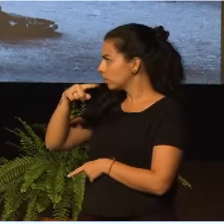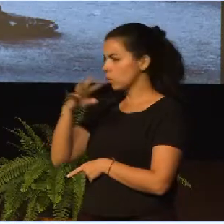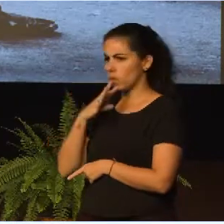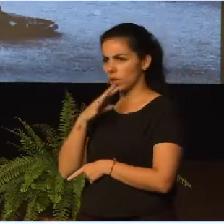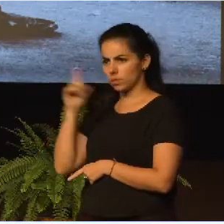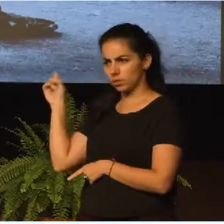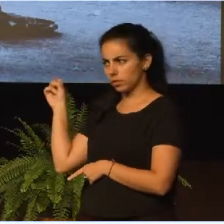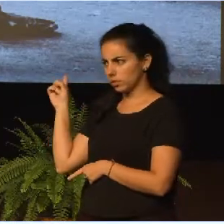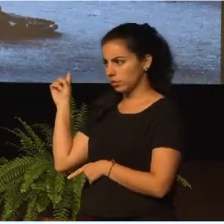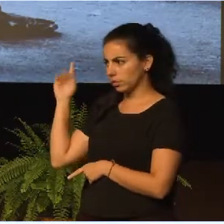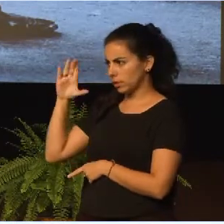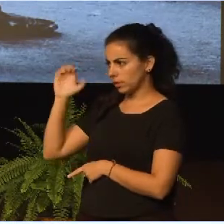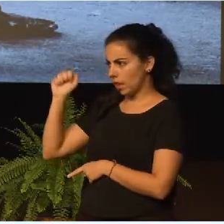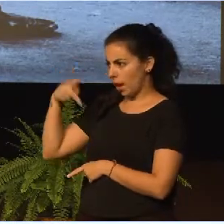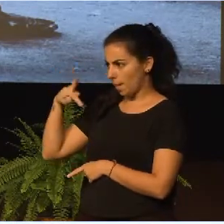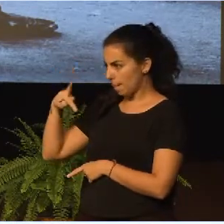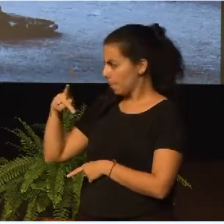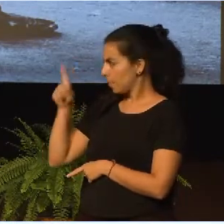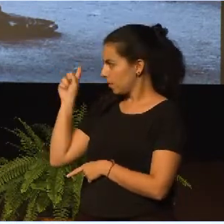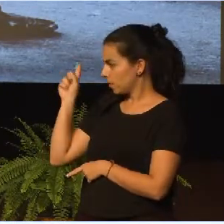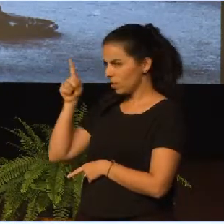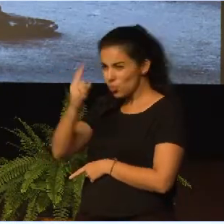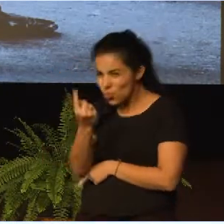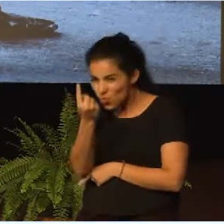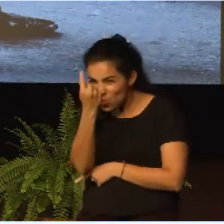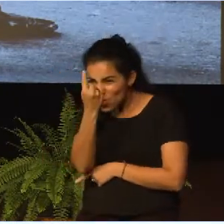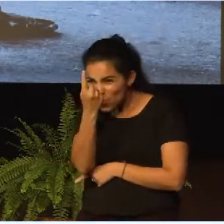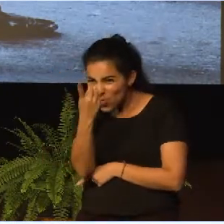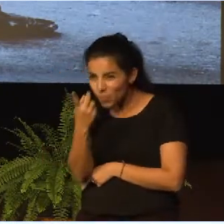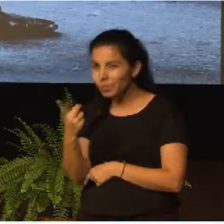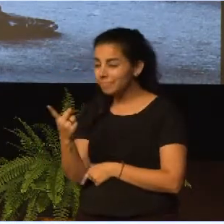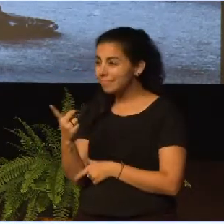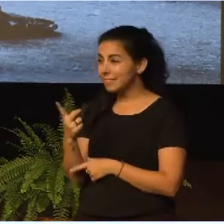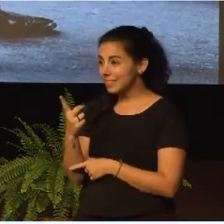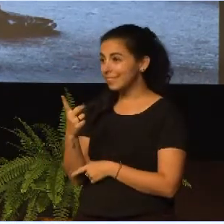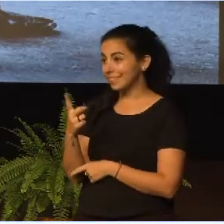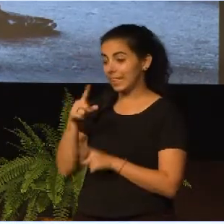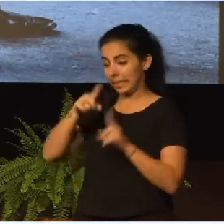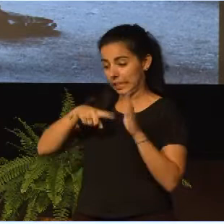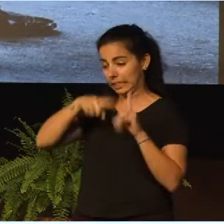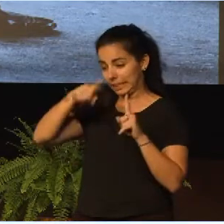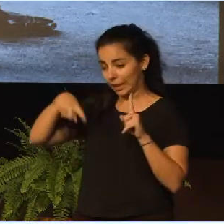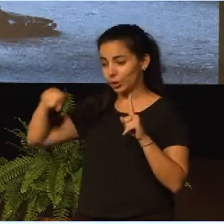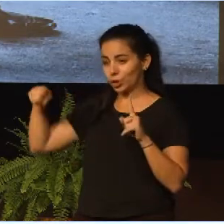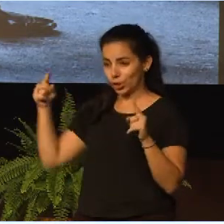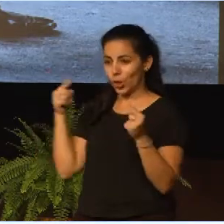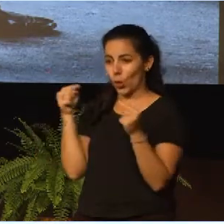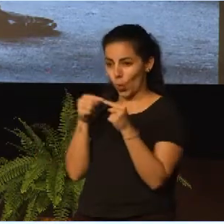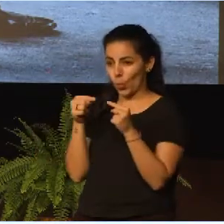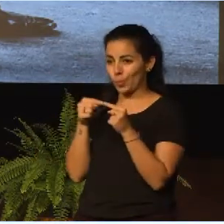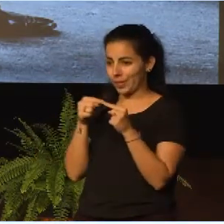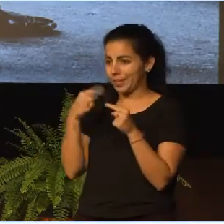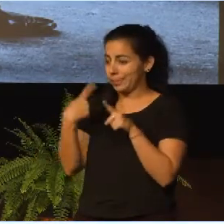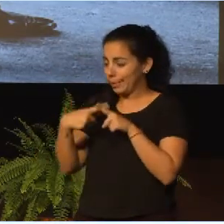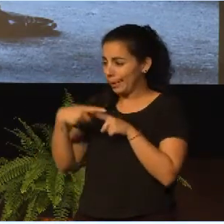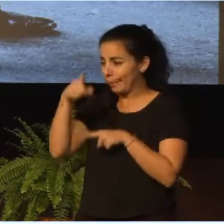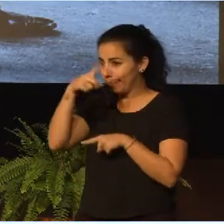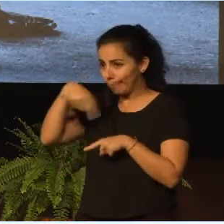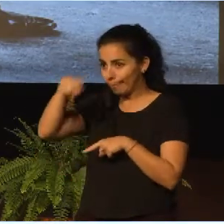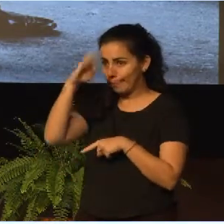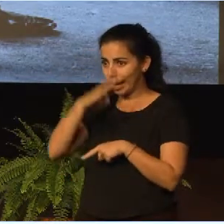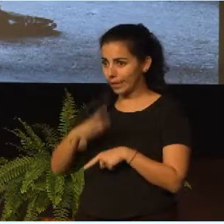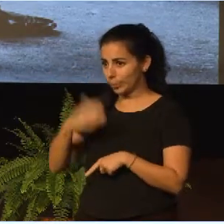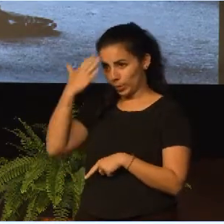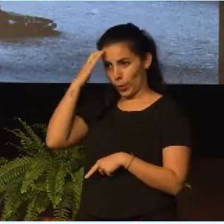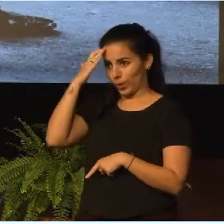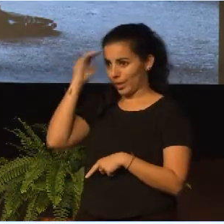sabe o que é CEAP? Uma pessoa, estatística não mente. Estamos precisando entender melhor o que acontece no nosso país. A CEAP